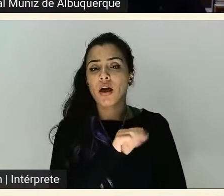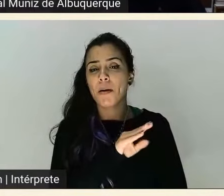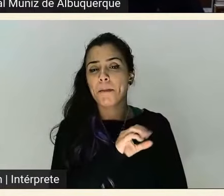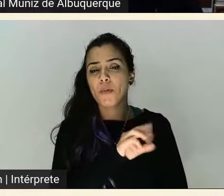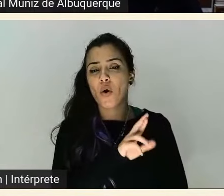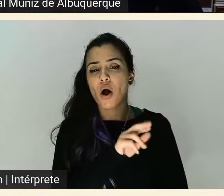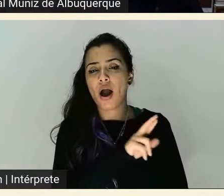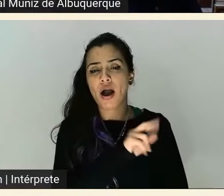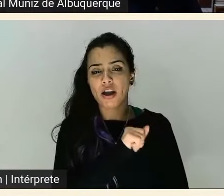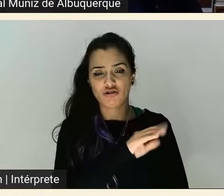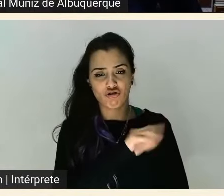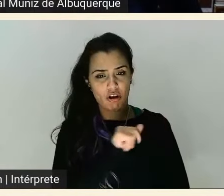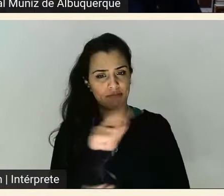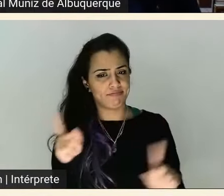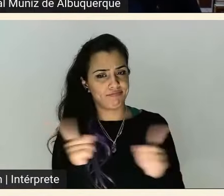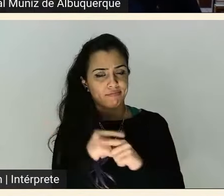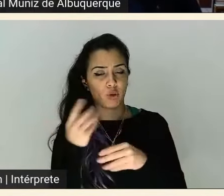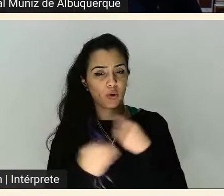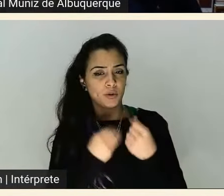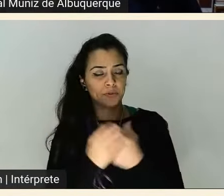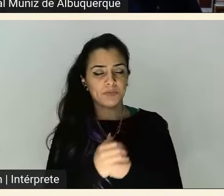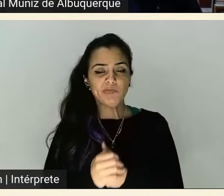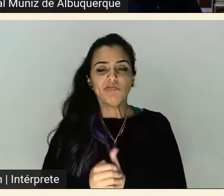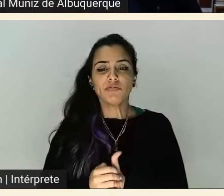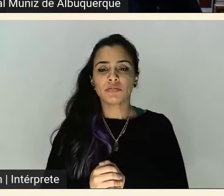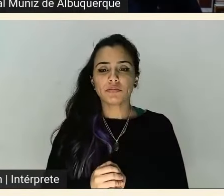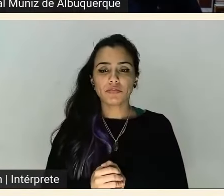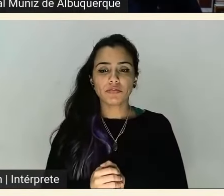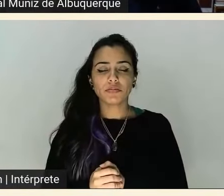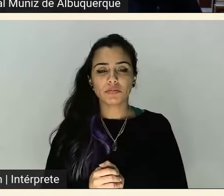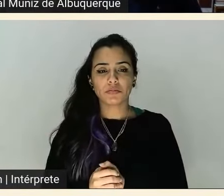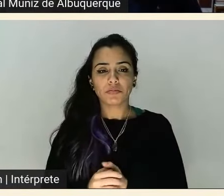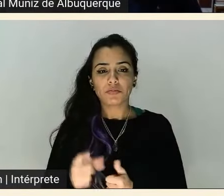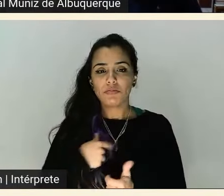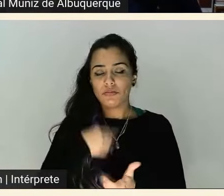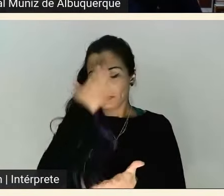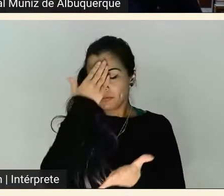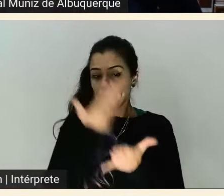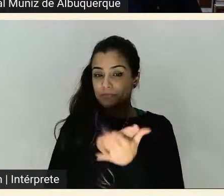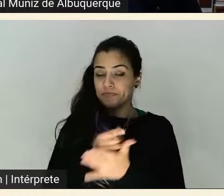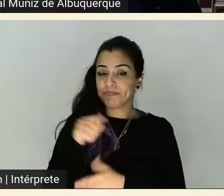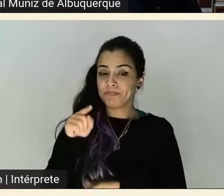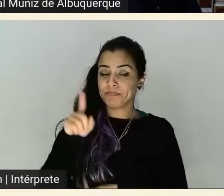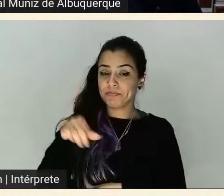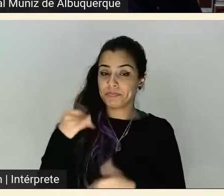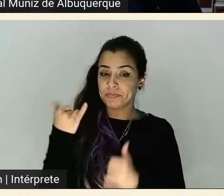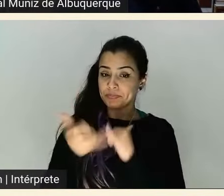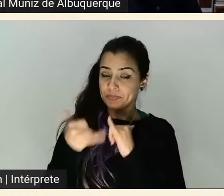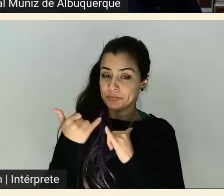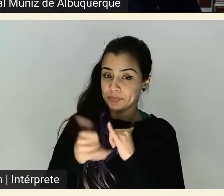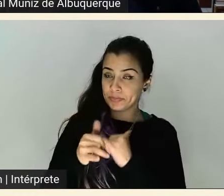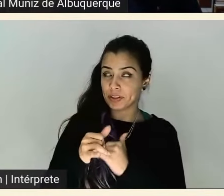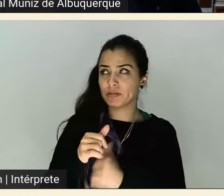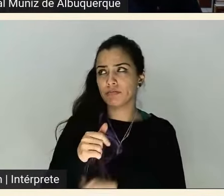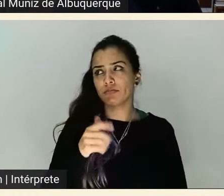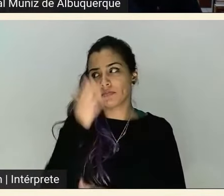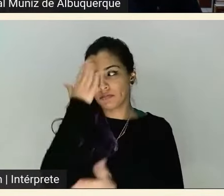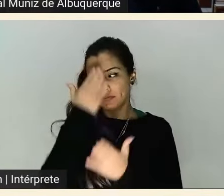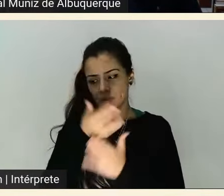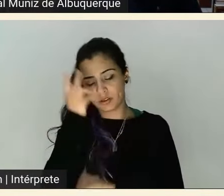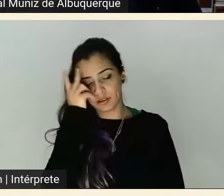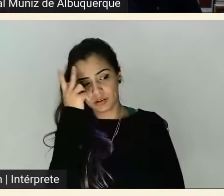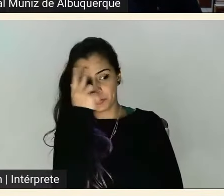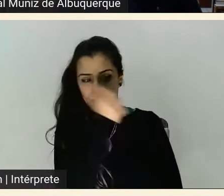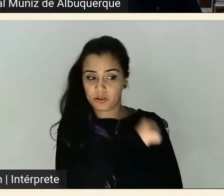Eu acho que esse caso é bem parecido com o que ocorre, talvez, em São Paulo, no Rio de Janeiro. Só que em